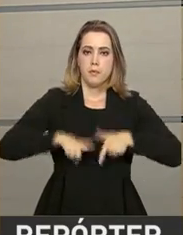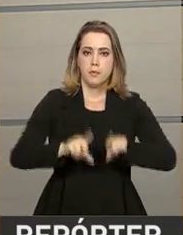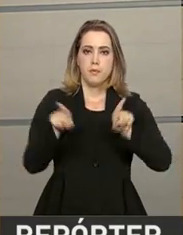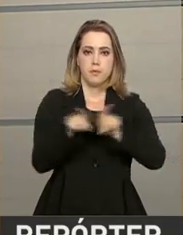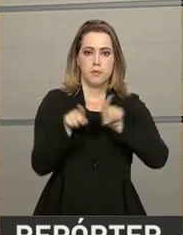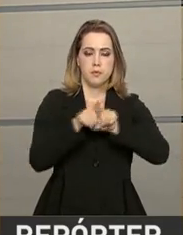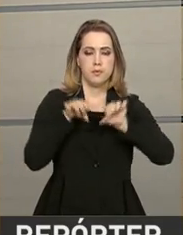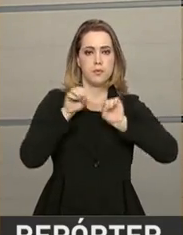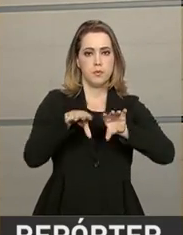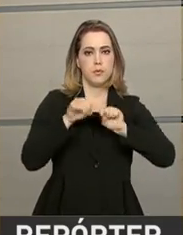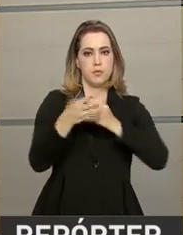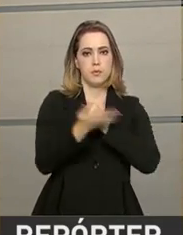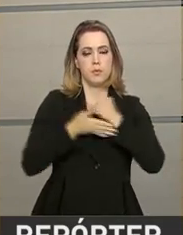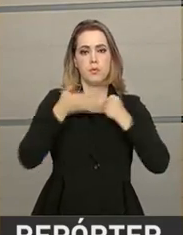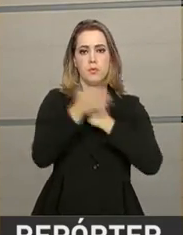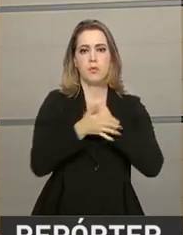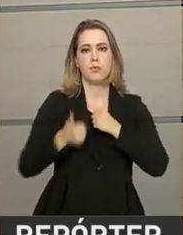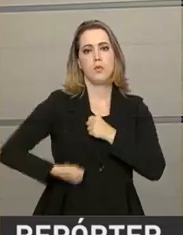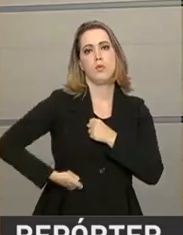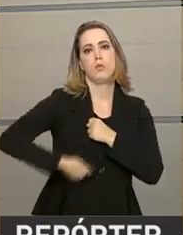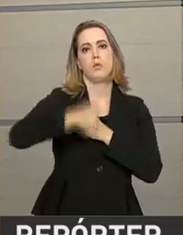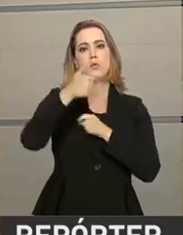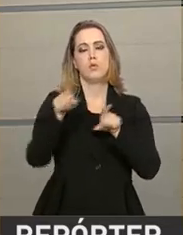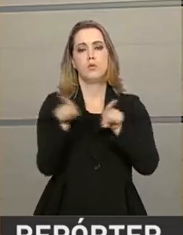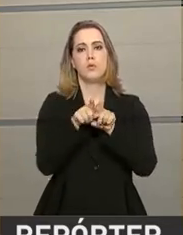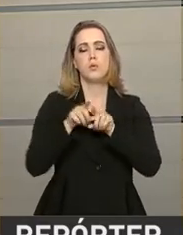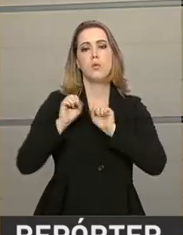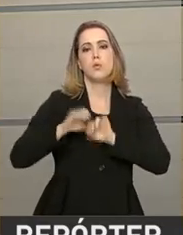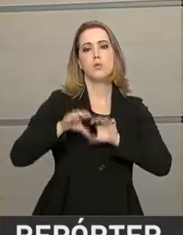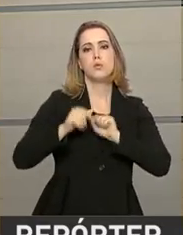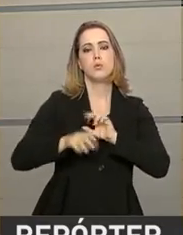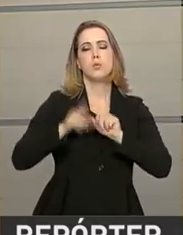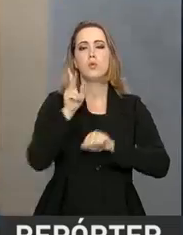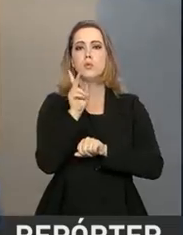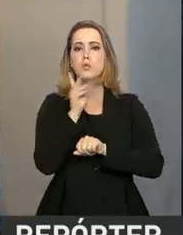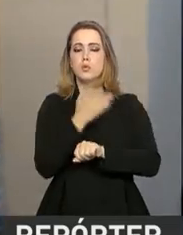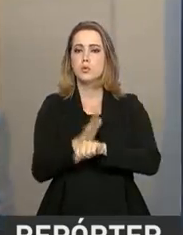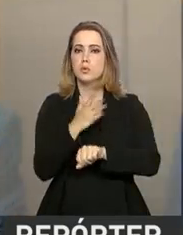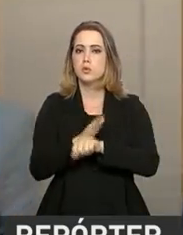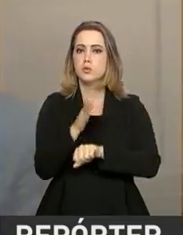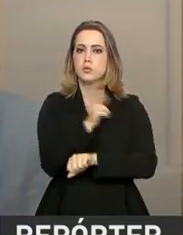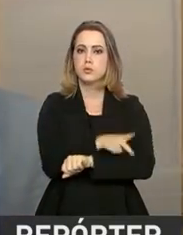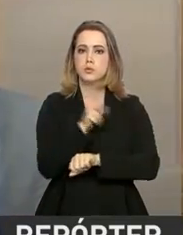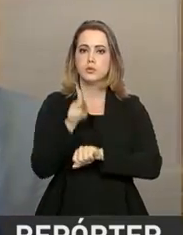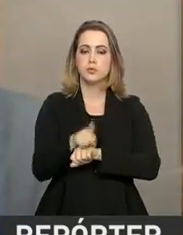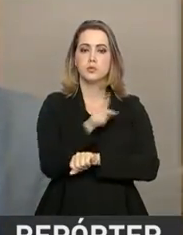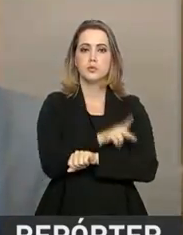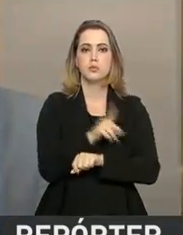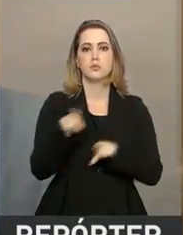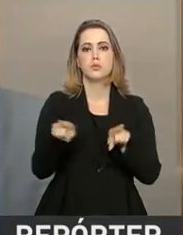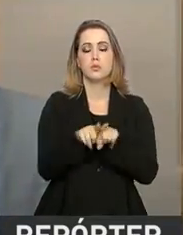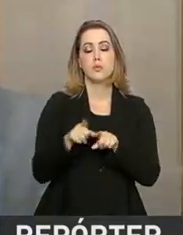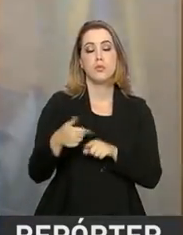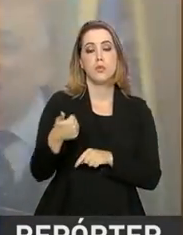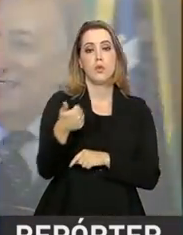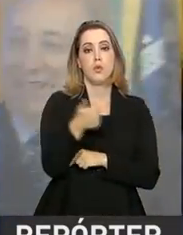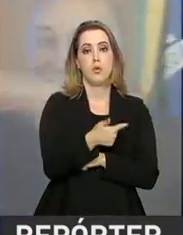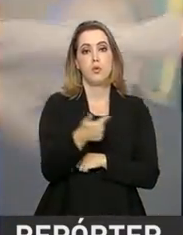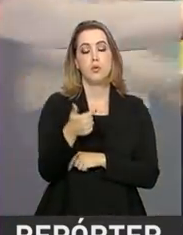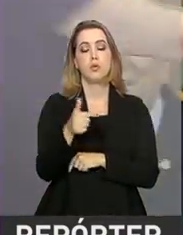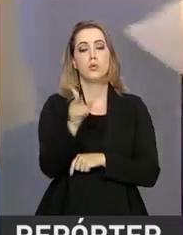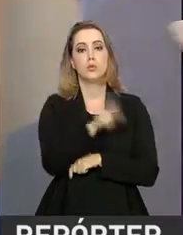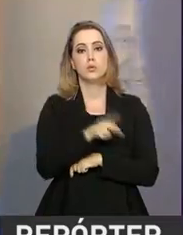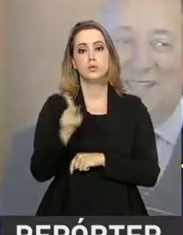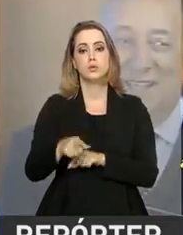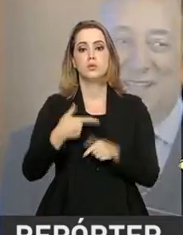área da educação básica, que melhorem o ensino e o aperfeiçoamento dos professores. 12 pessoas receberam o prêmio nesta quarta-feira. Além